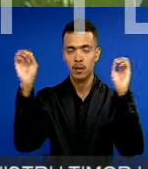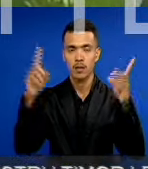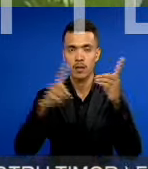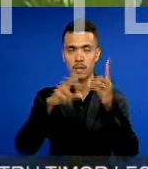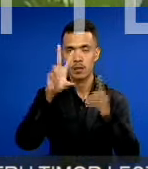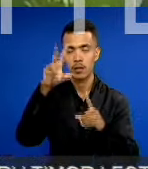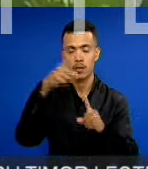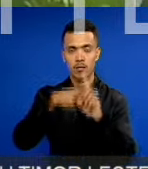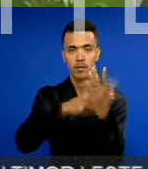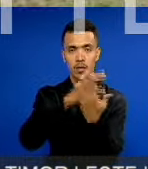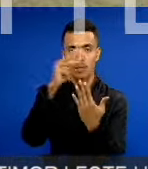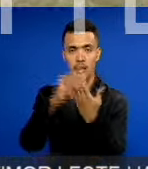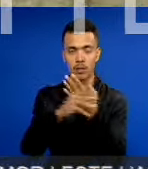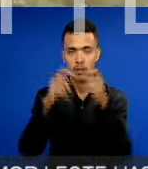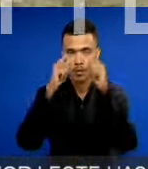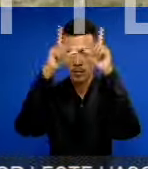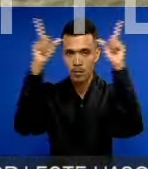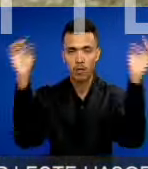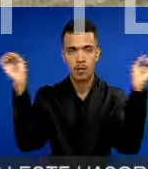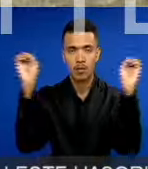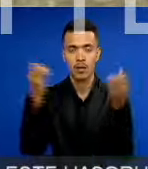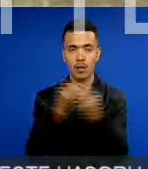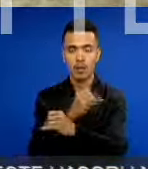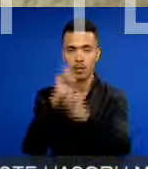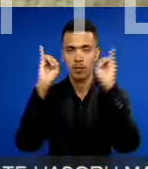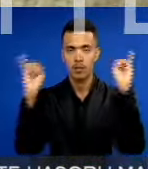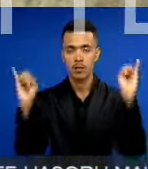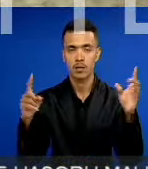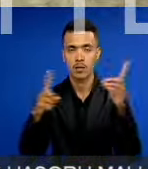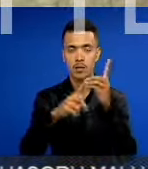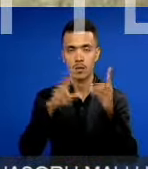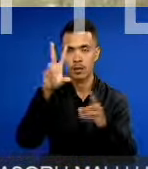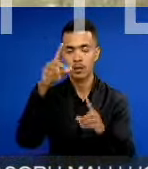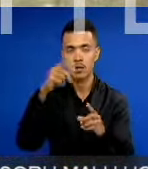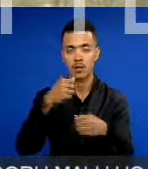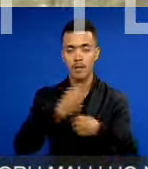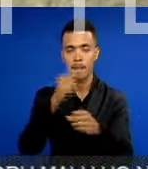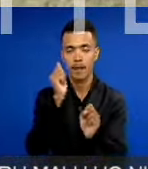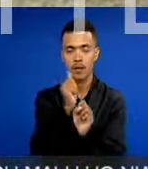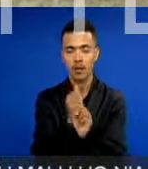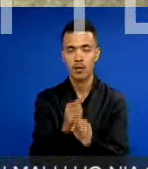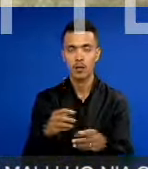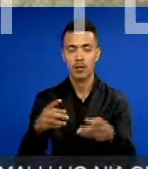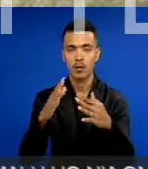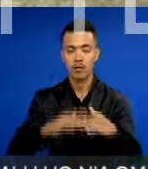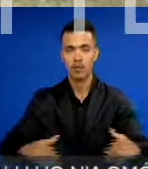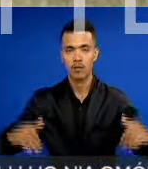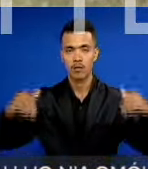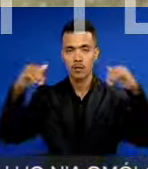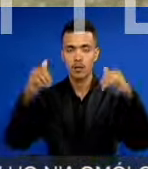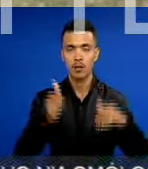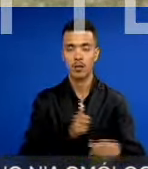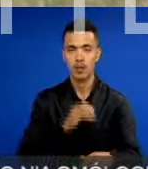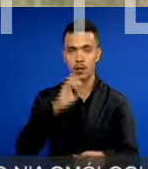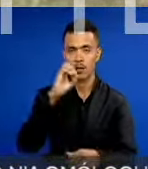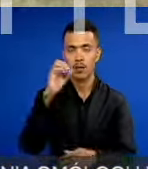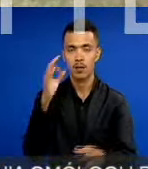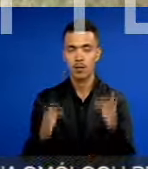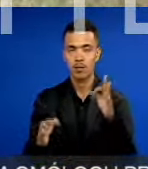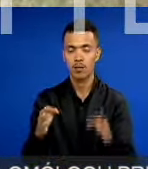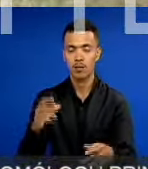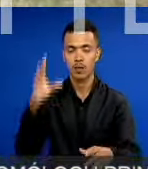la ukunan. Cerimônia comemoração Loro Nacional Veteranos Halau Ihe Campo Futebol Ainaro, no além de